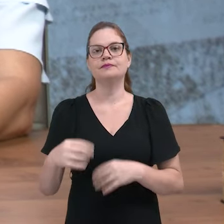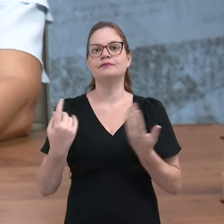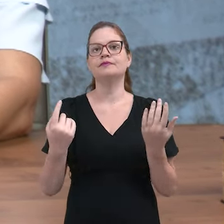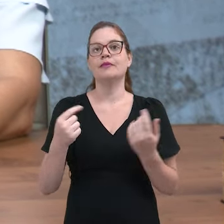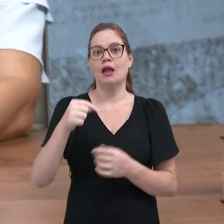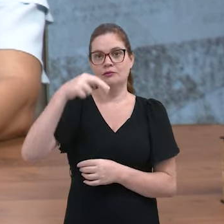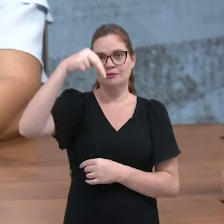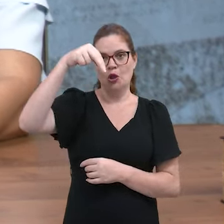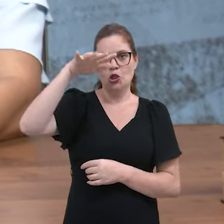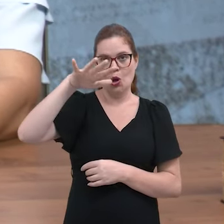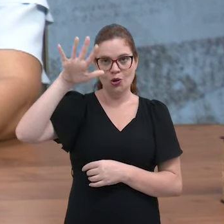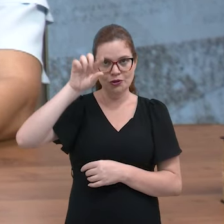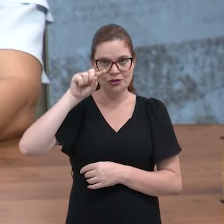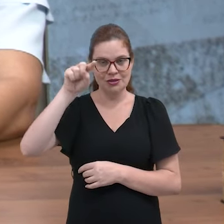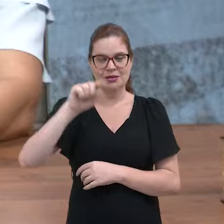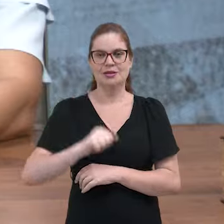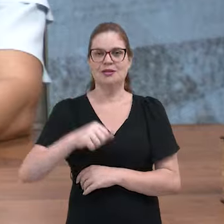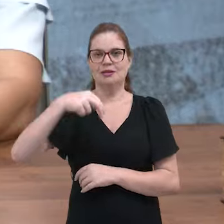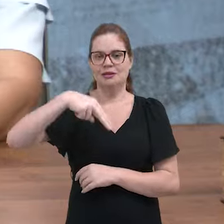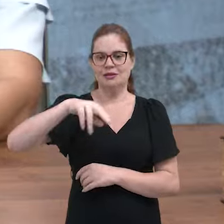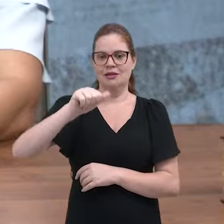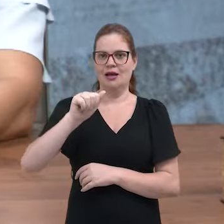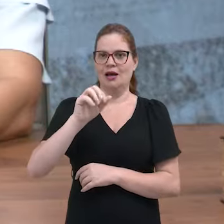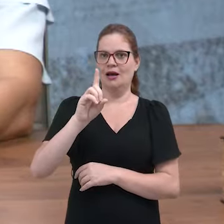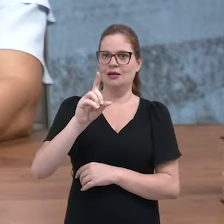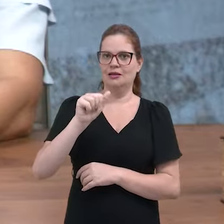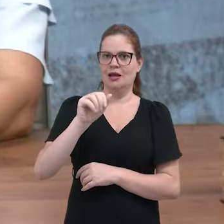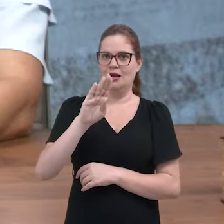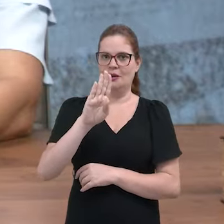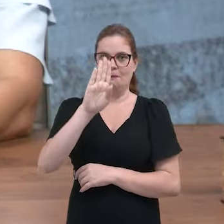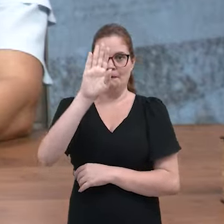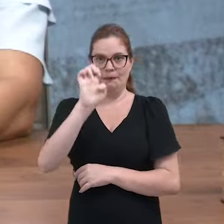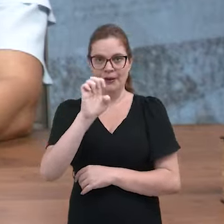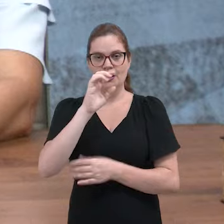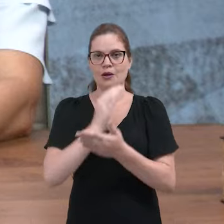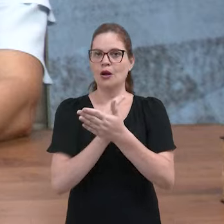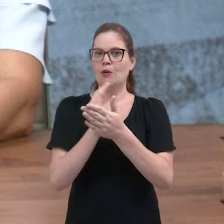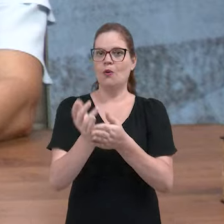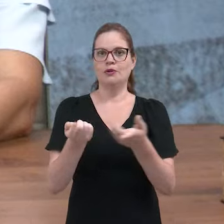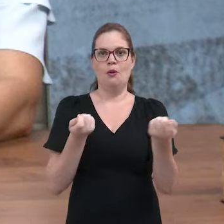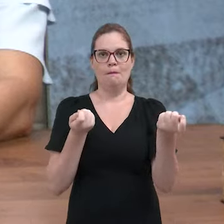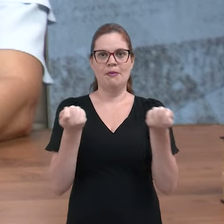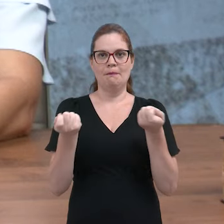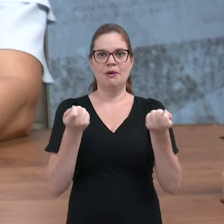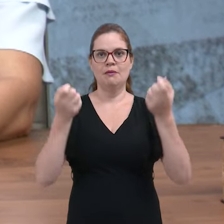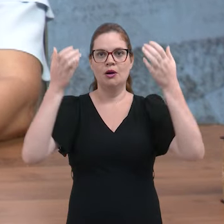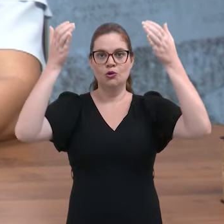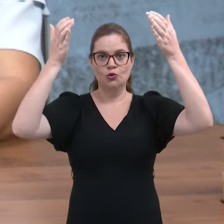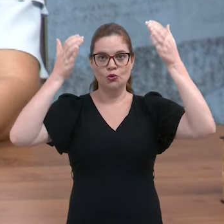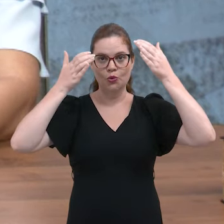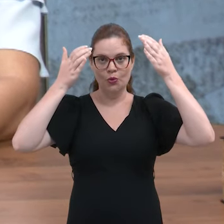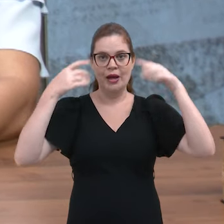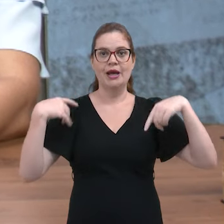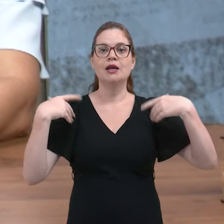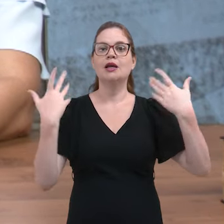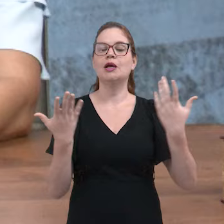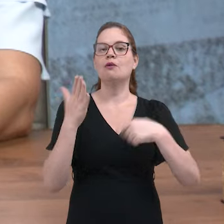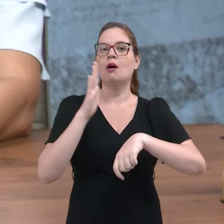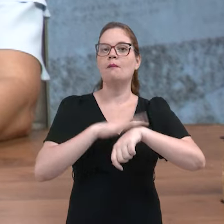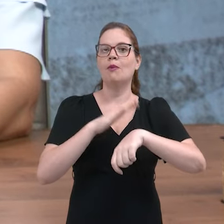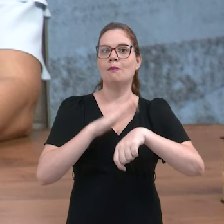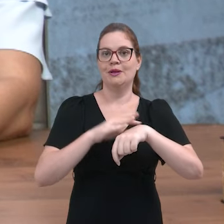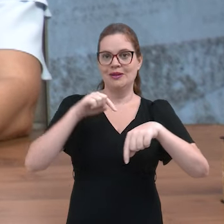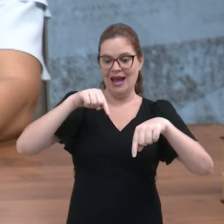Nadab, filho de Jeroboão, começou a reinar sobre Israel no ano 2º de Asa, rei de